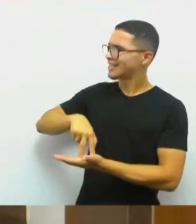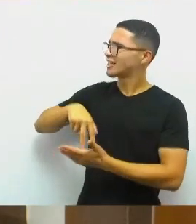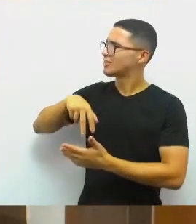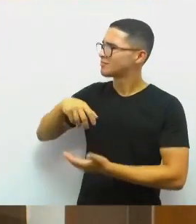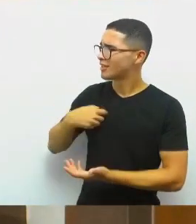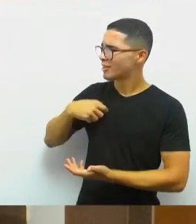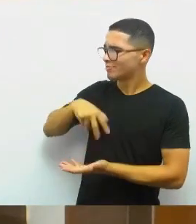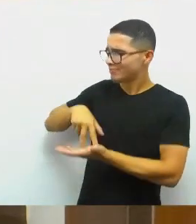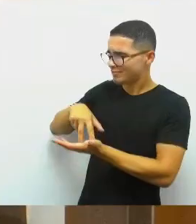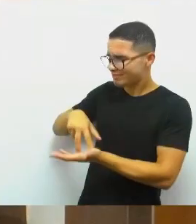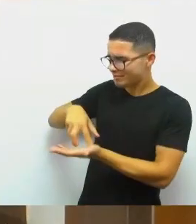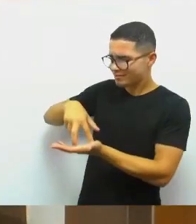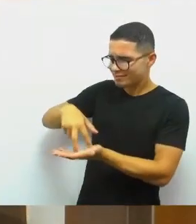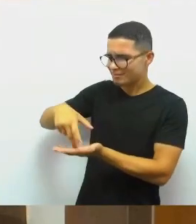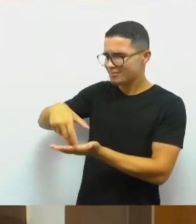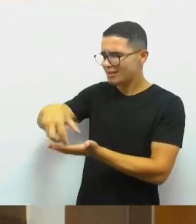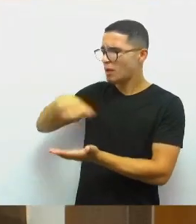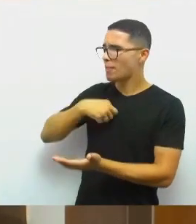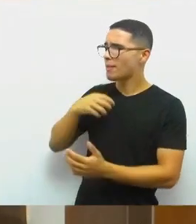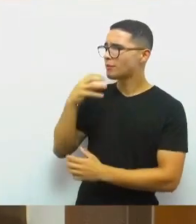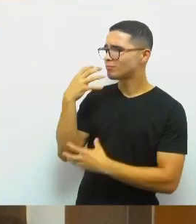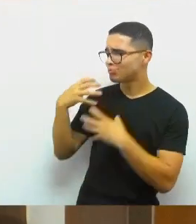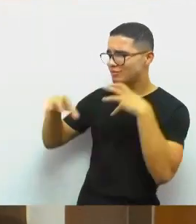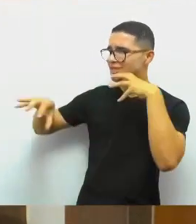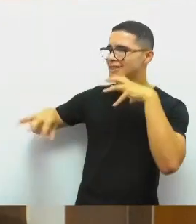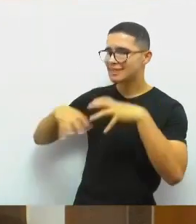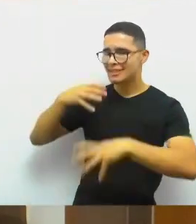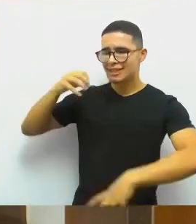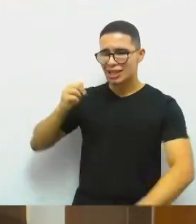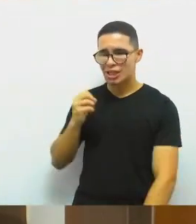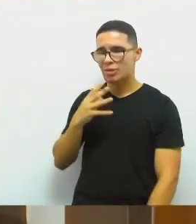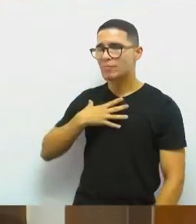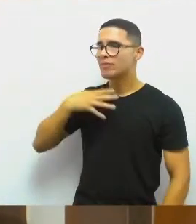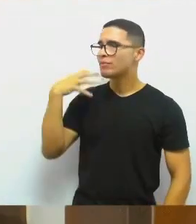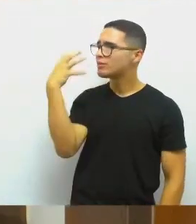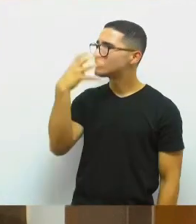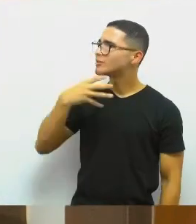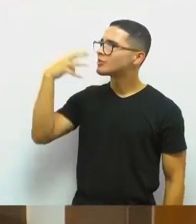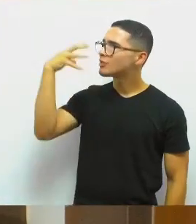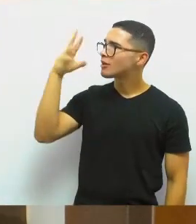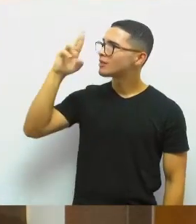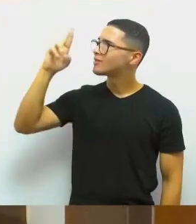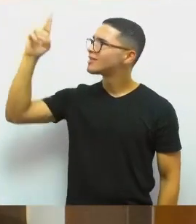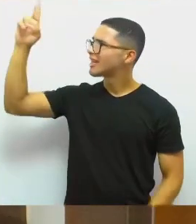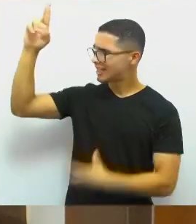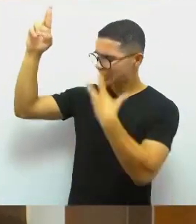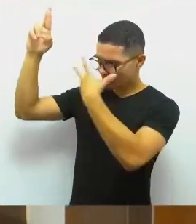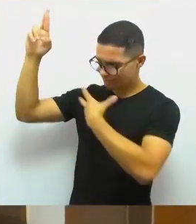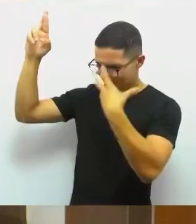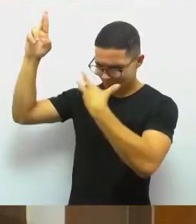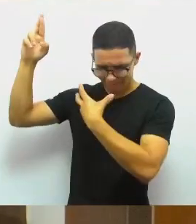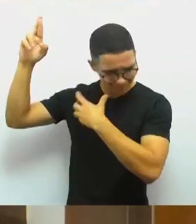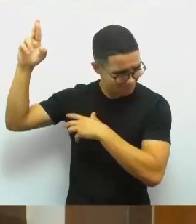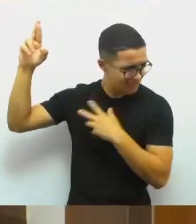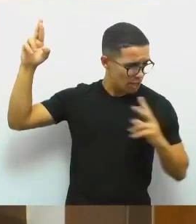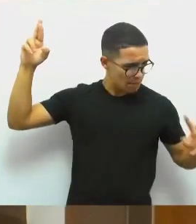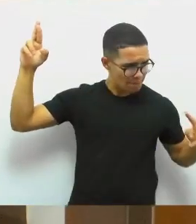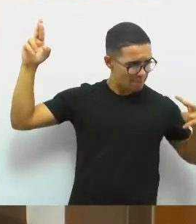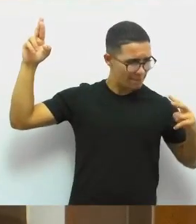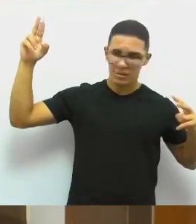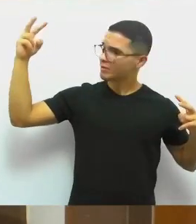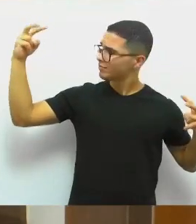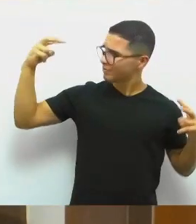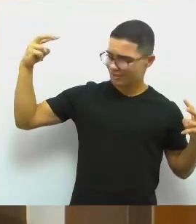os meus passos, e pôs um novo cântico na minha boca, um hino ao nosso Deus. Muitos ouvirão e temerão o